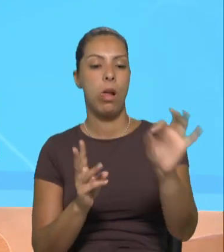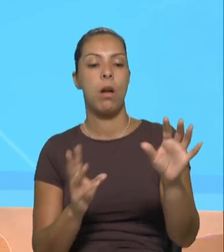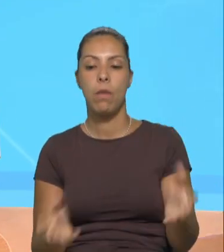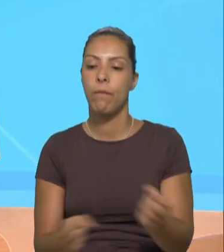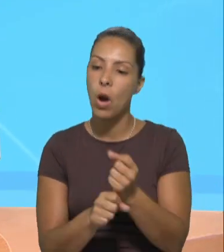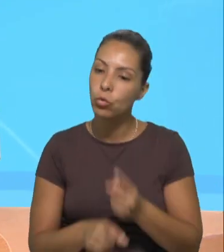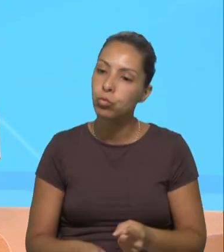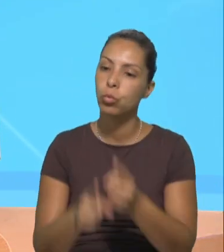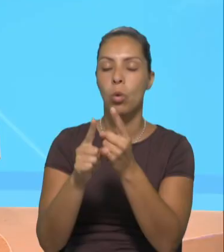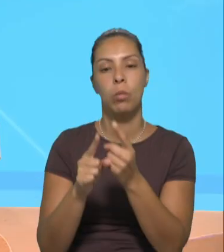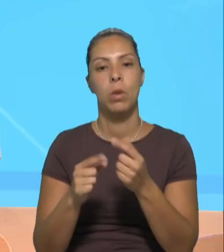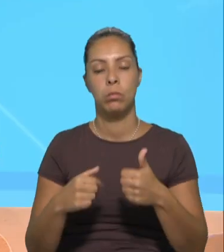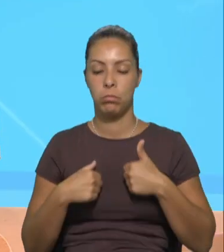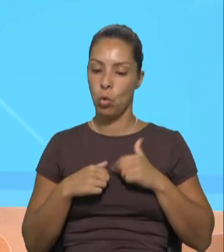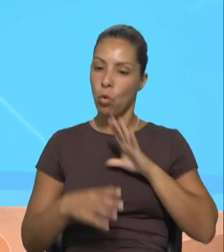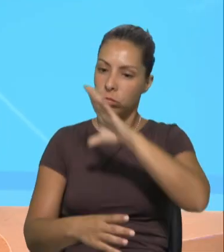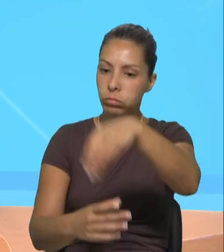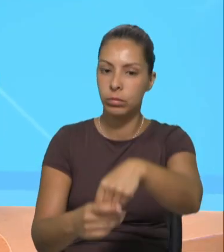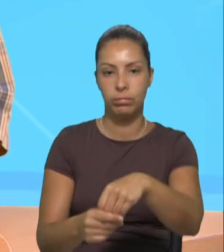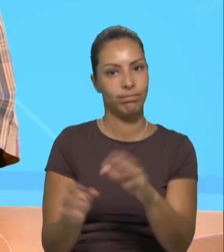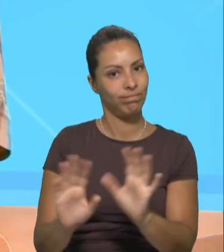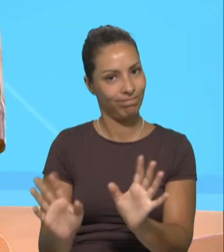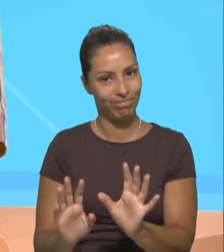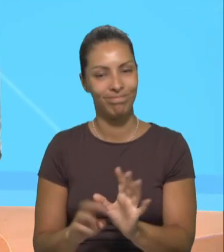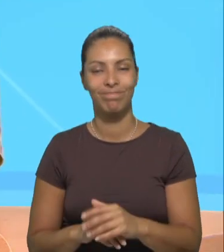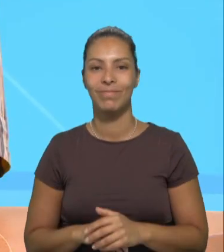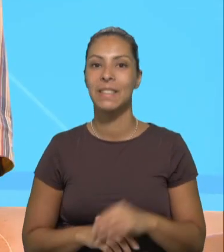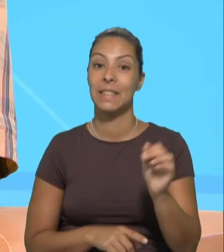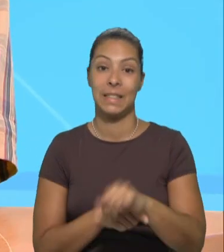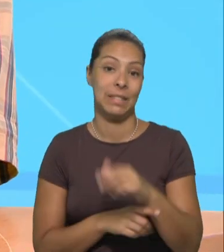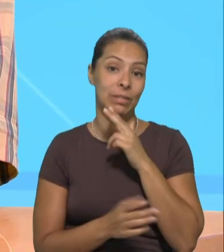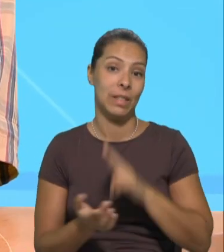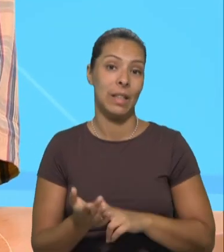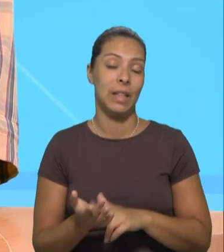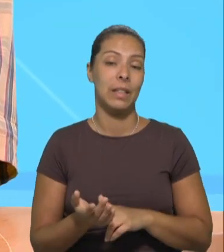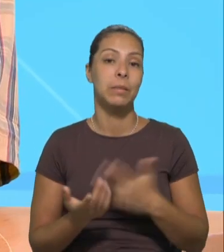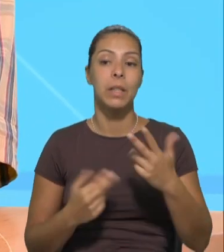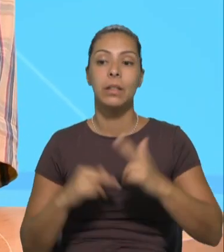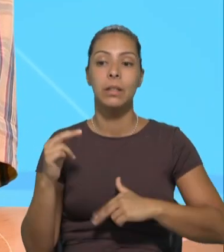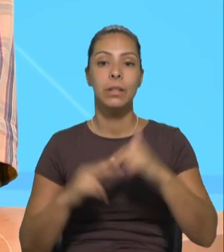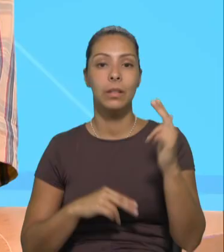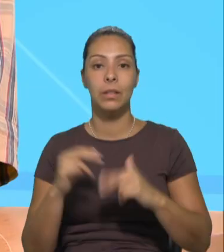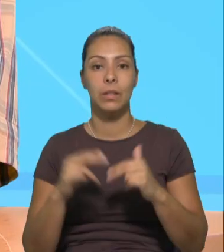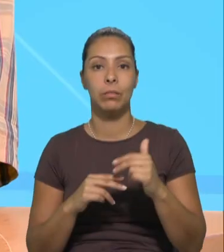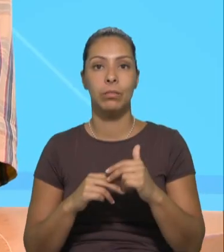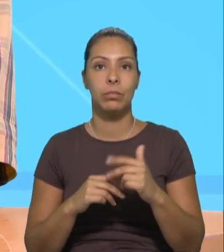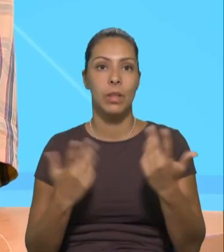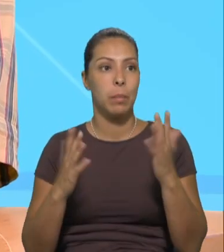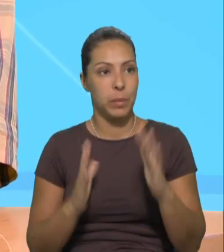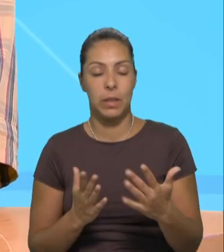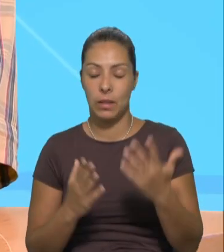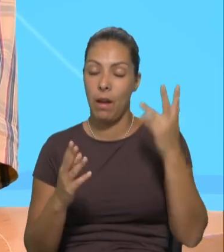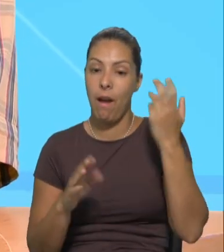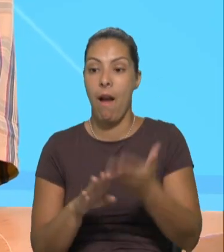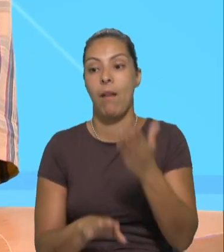a minha... Qualquer construção é assim, não é? Exatamente. É verdade que qualquer construção pressupõe pressupõe um desenho, se quiserem, essa imagem